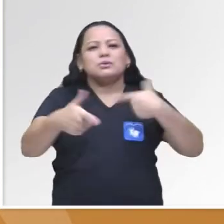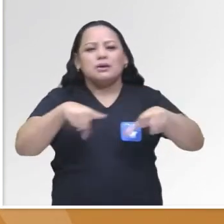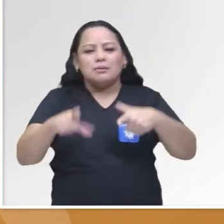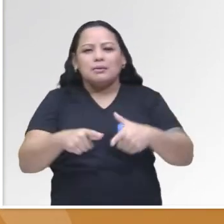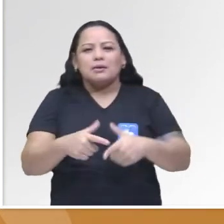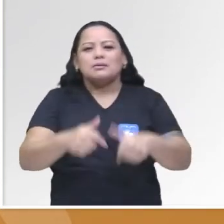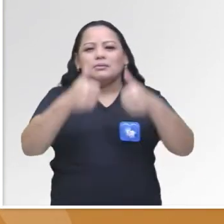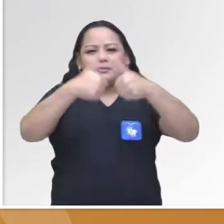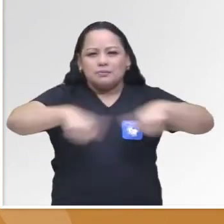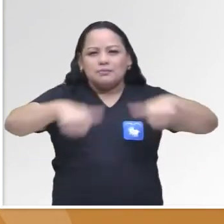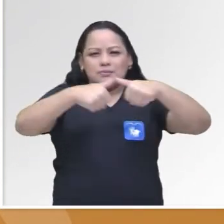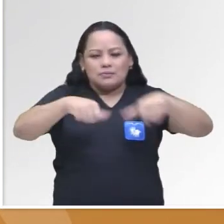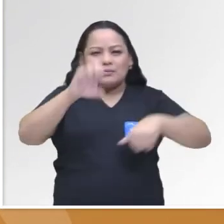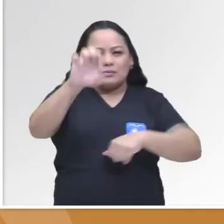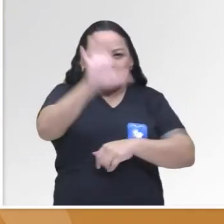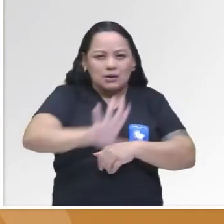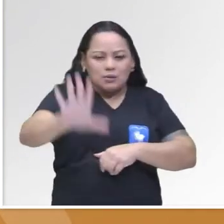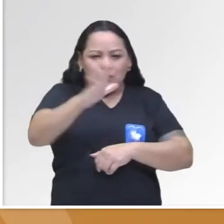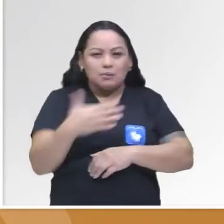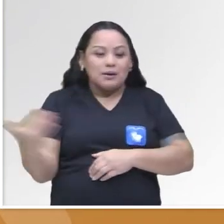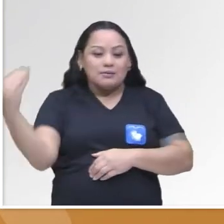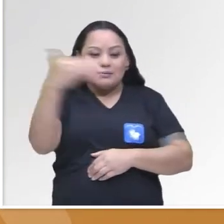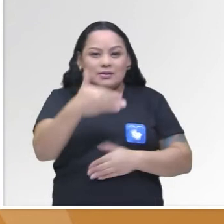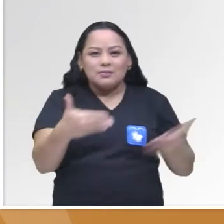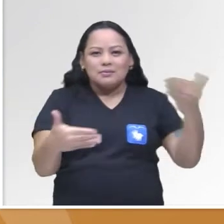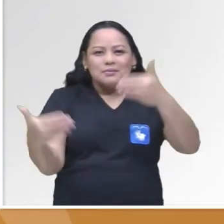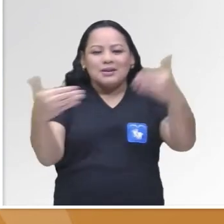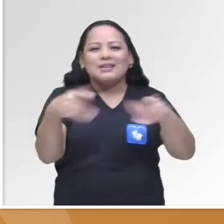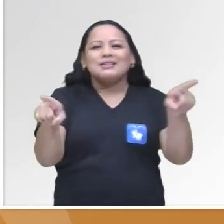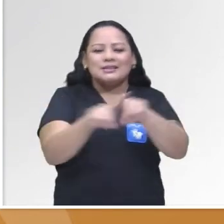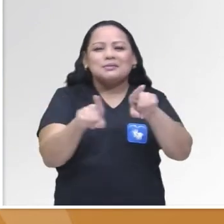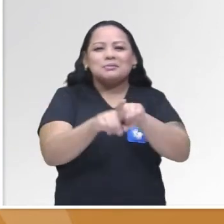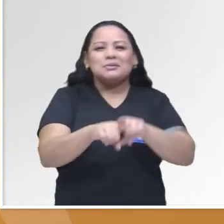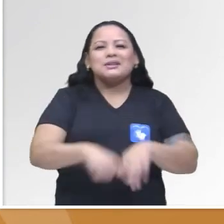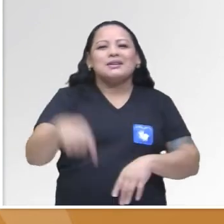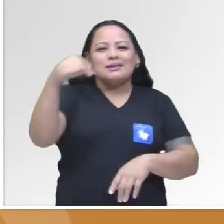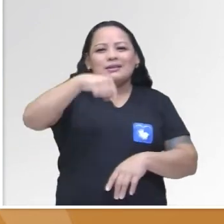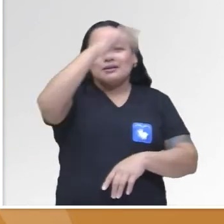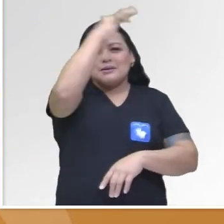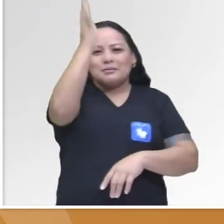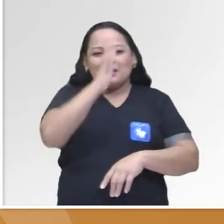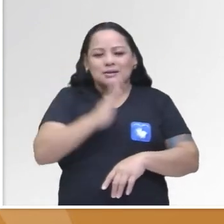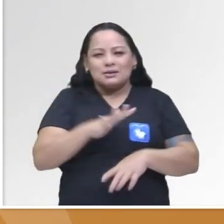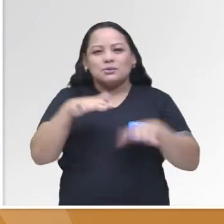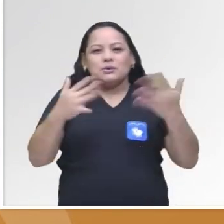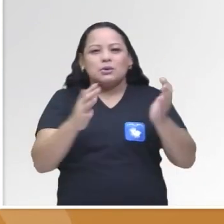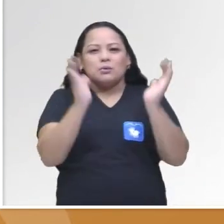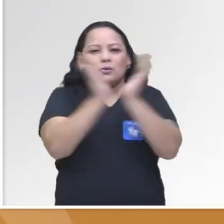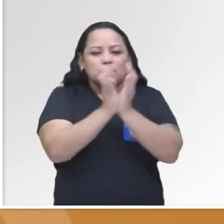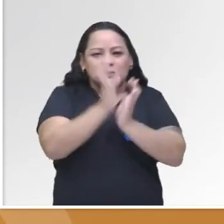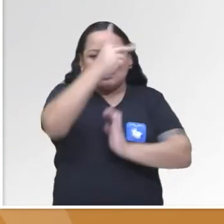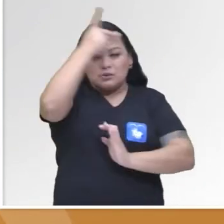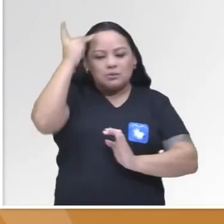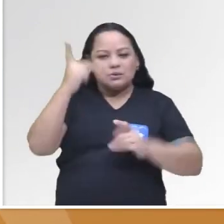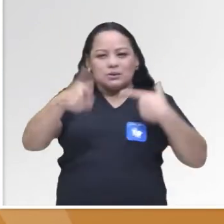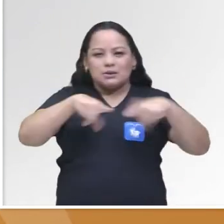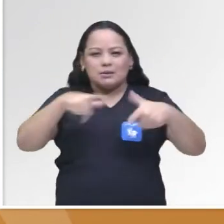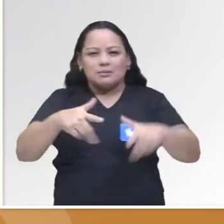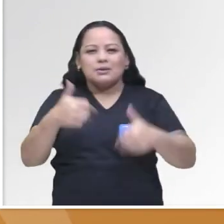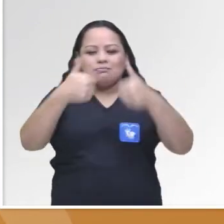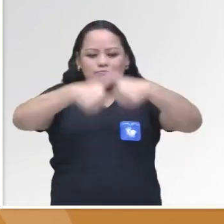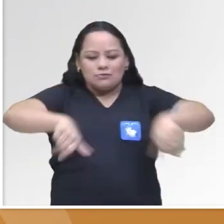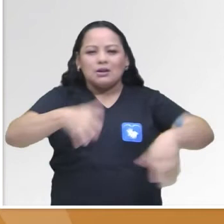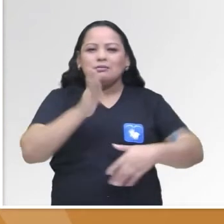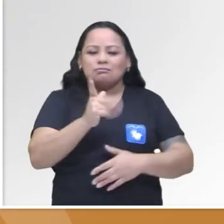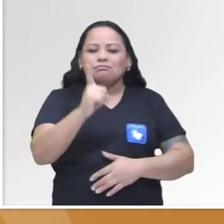lá pela Europa e acabaram já sendo trazidas por essas pessoas. Então, claro que o movimento operário já tinha sido estabelecido no